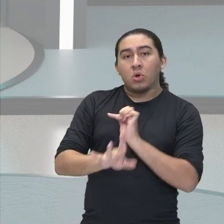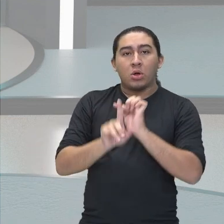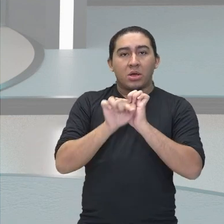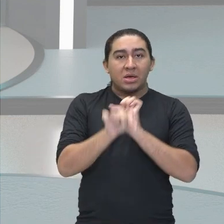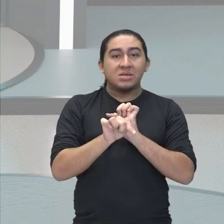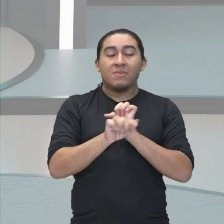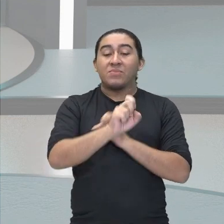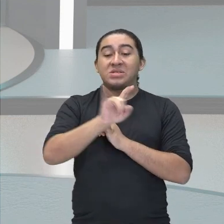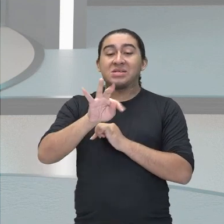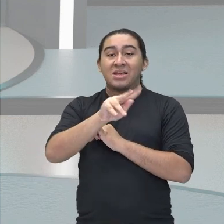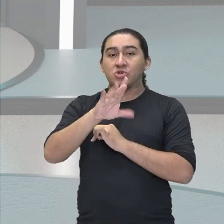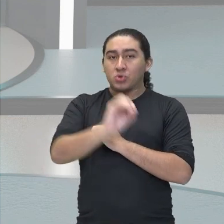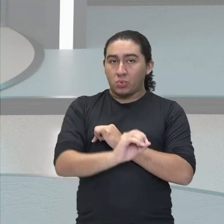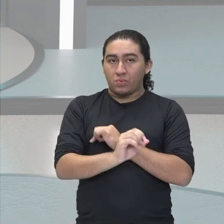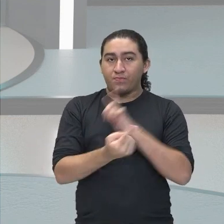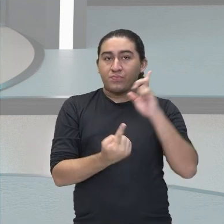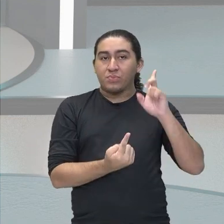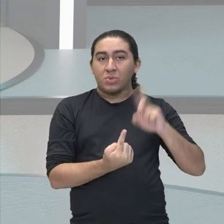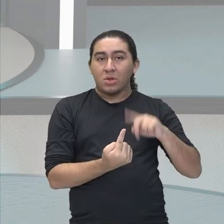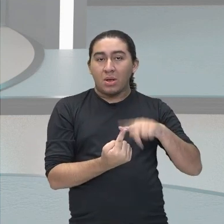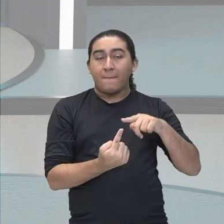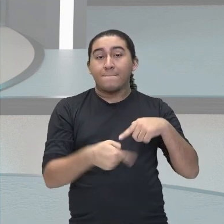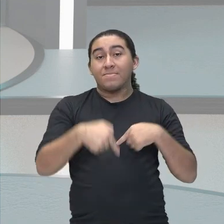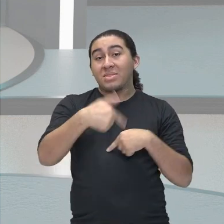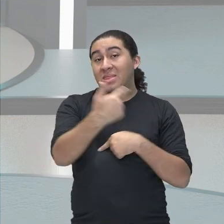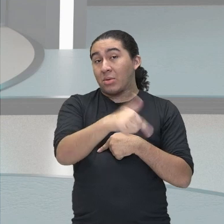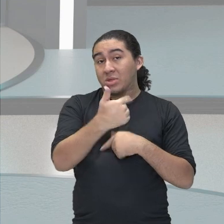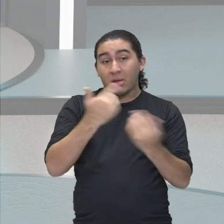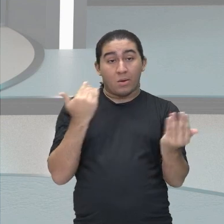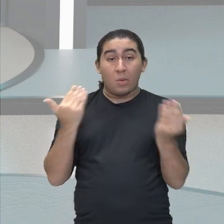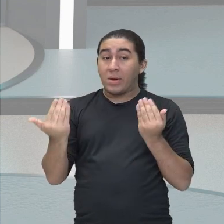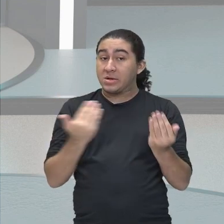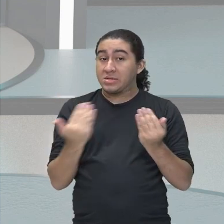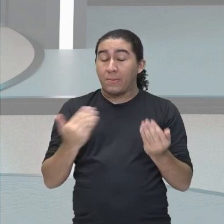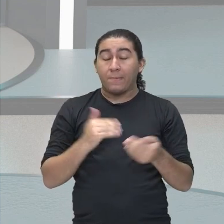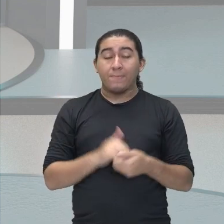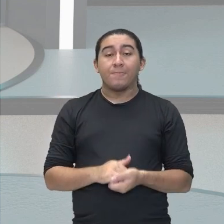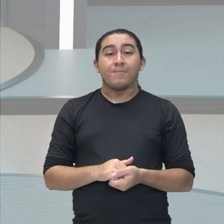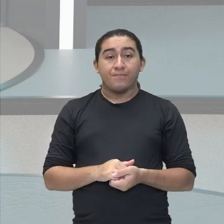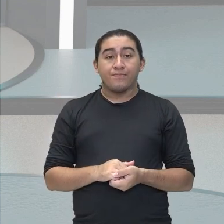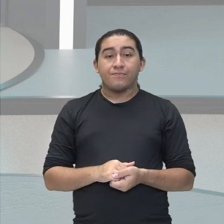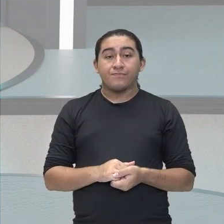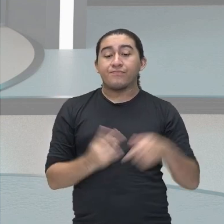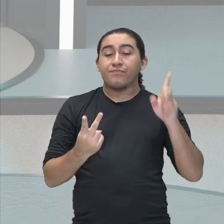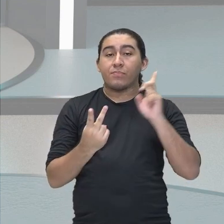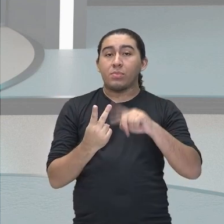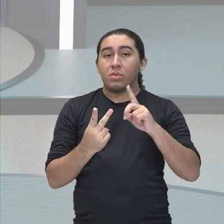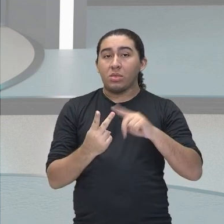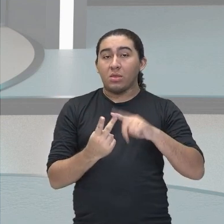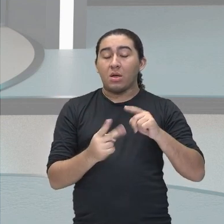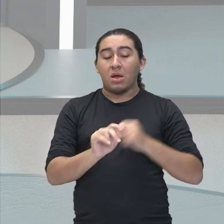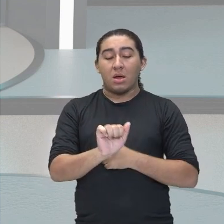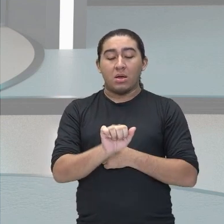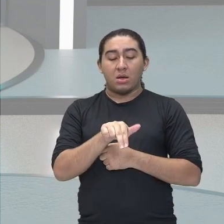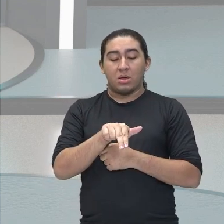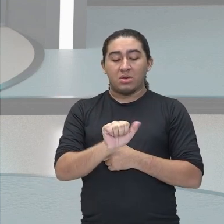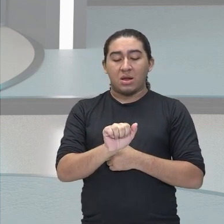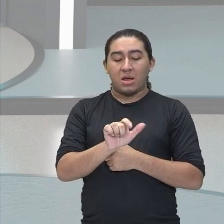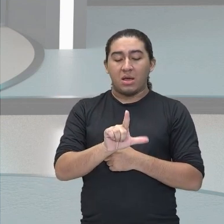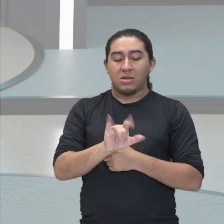absoluto sintético, que não vai ser comparado. O absoluto analítico, a caixa